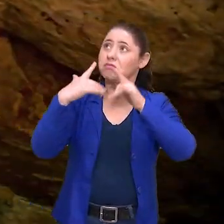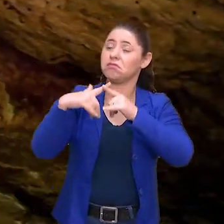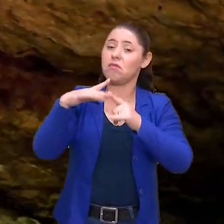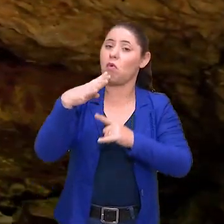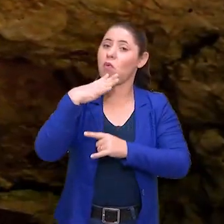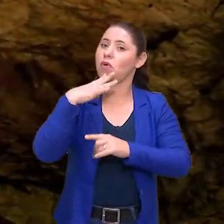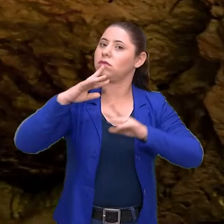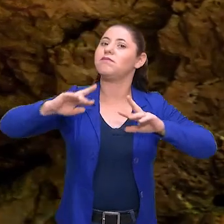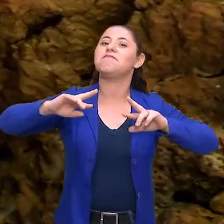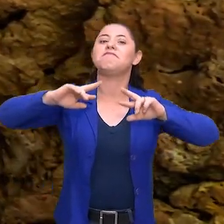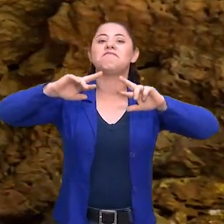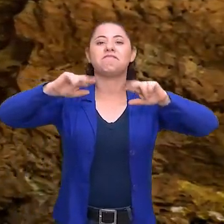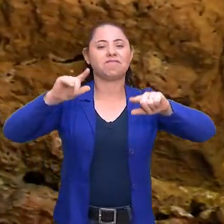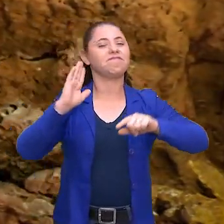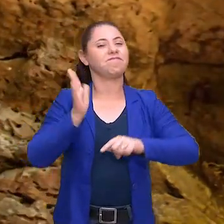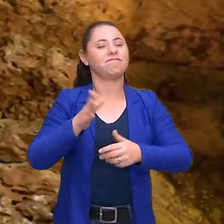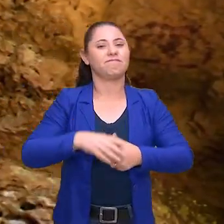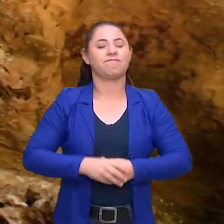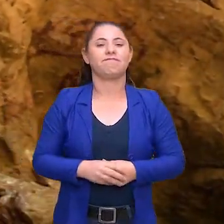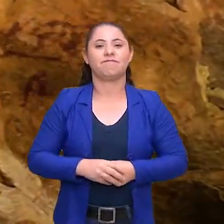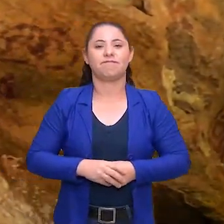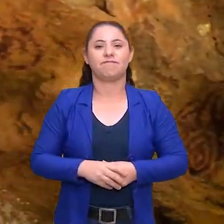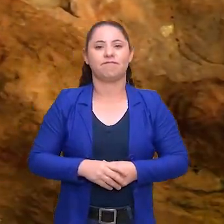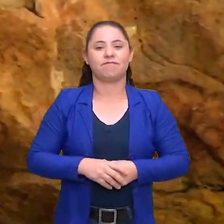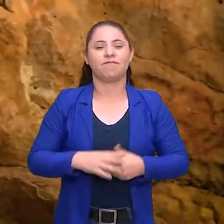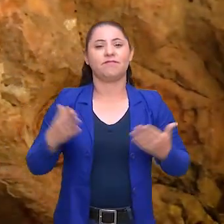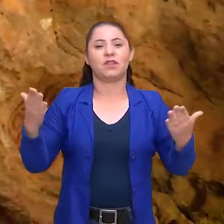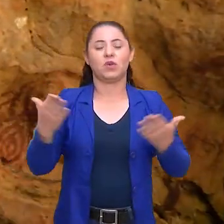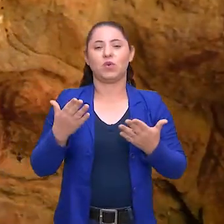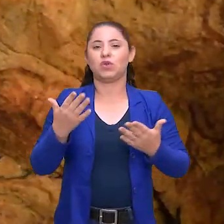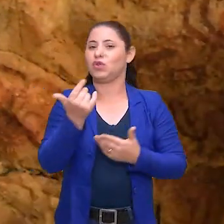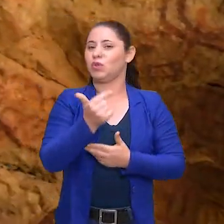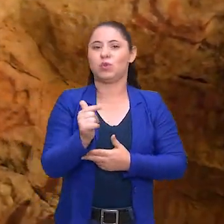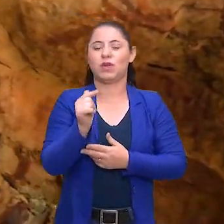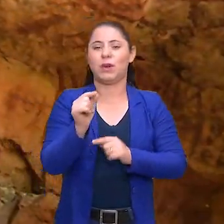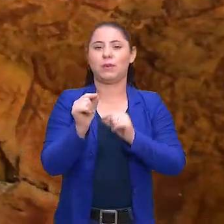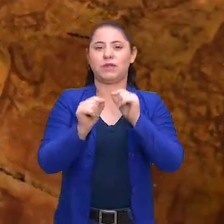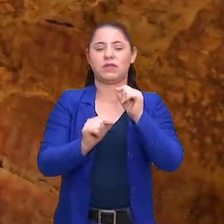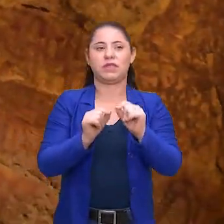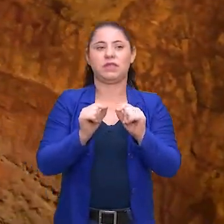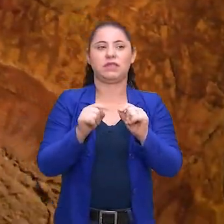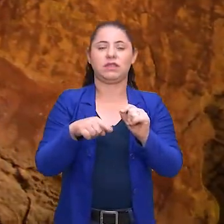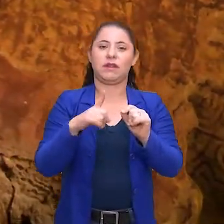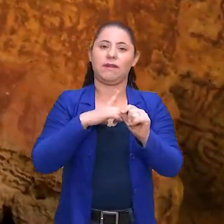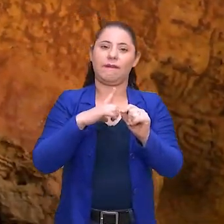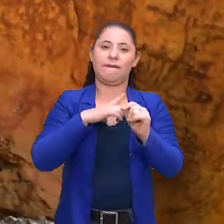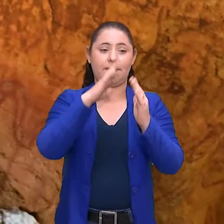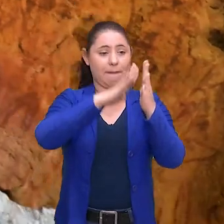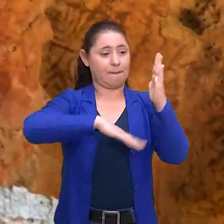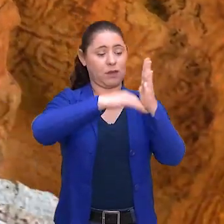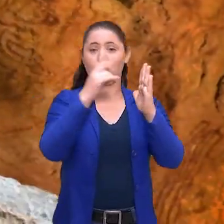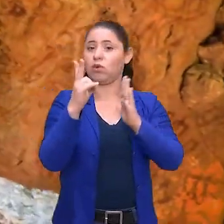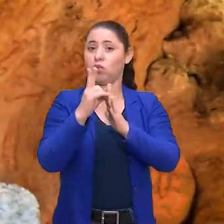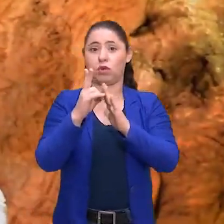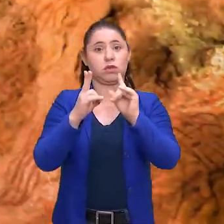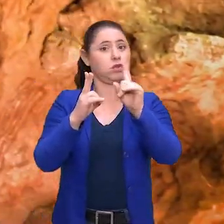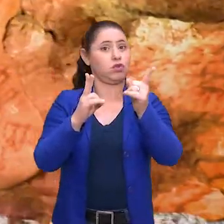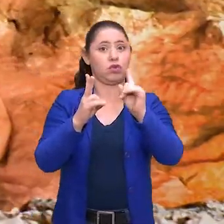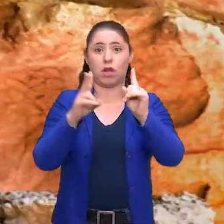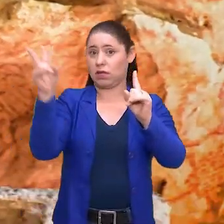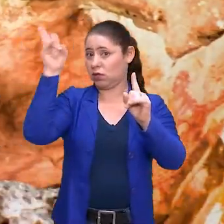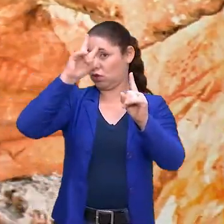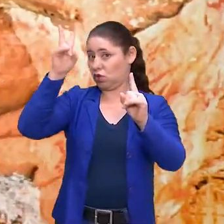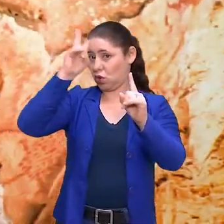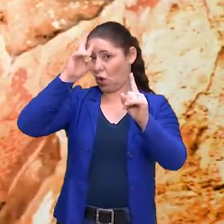gente tem um conhecimento diferente hoje já. Então, hoje a gente não temos aqui uma pintura do índio. Hoje